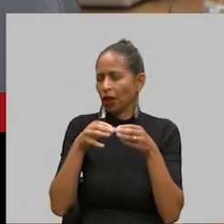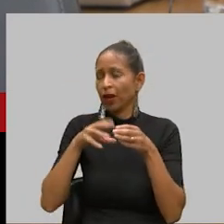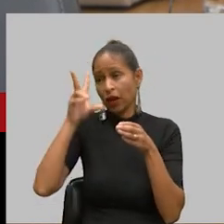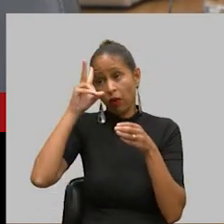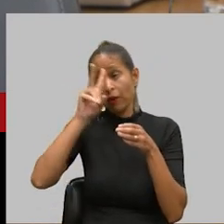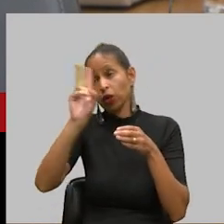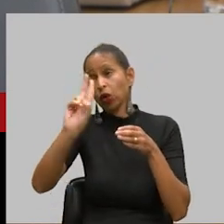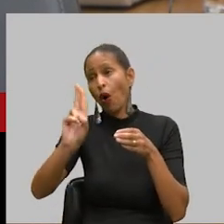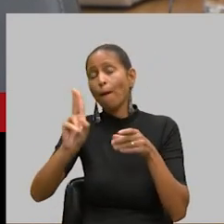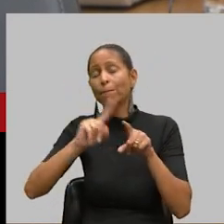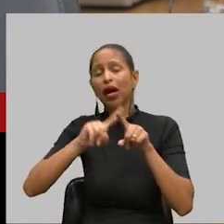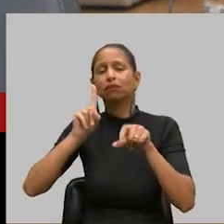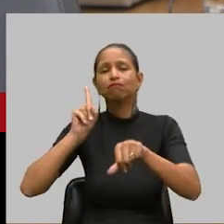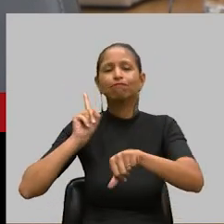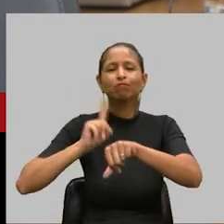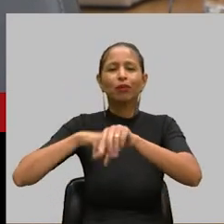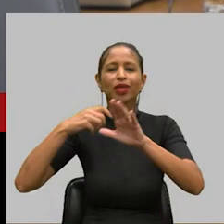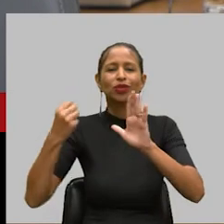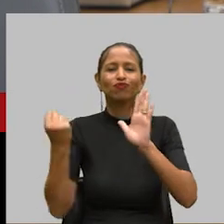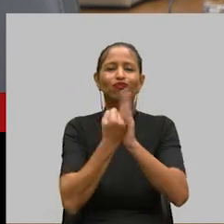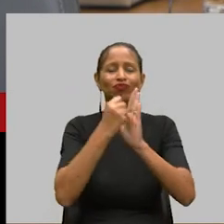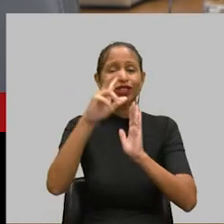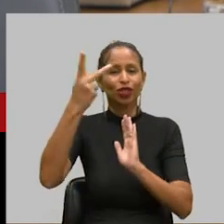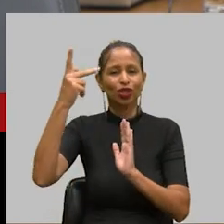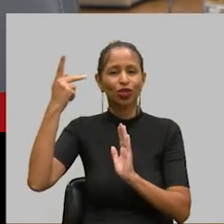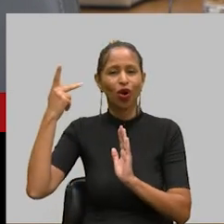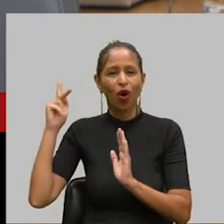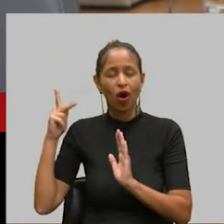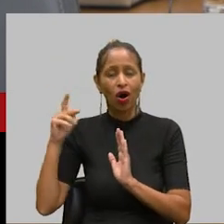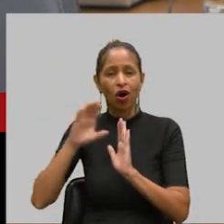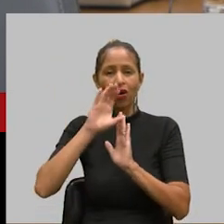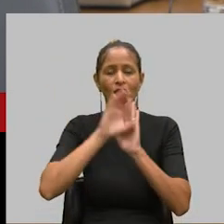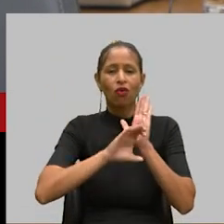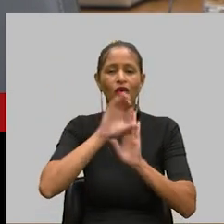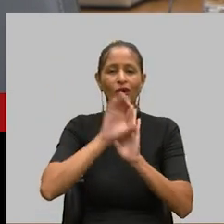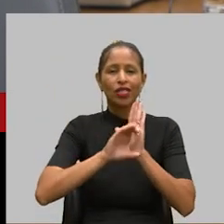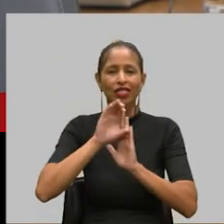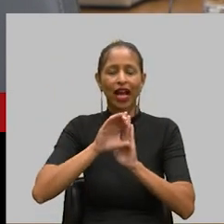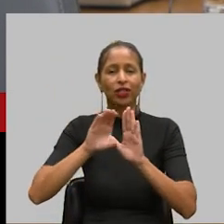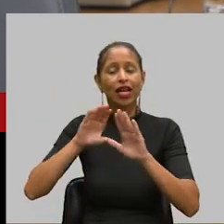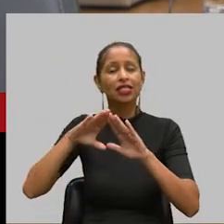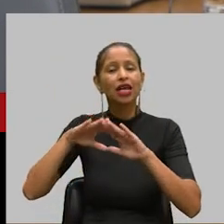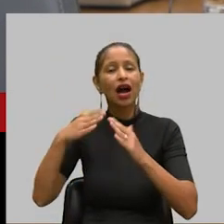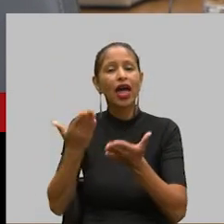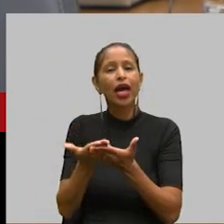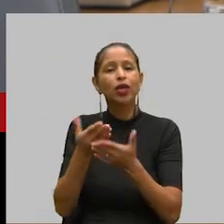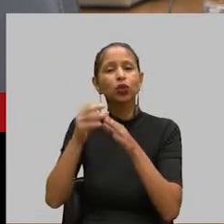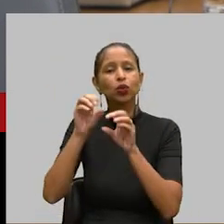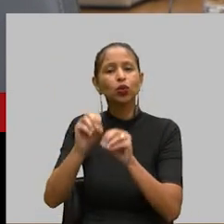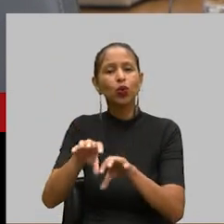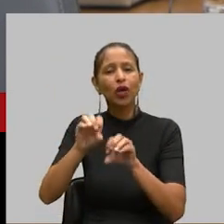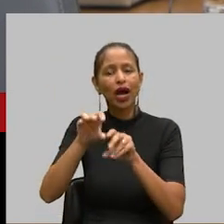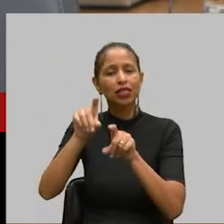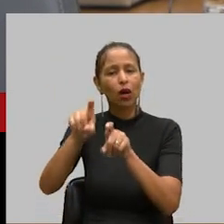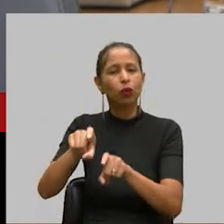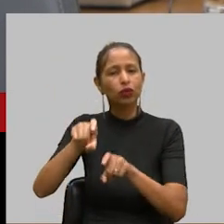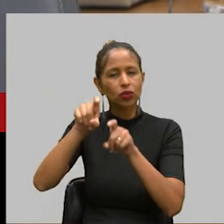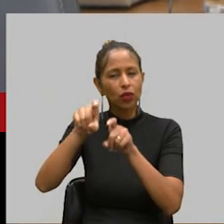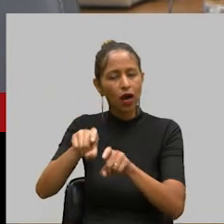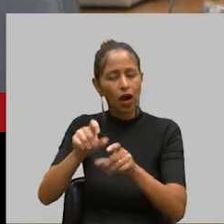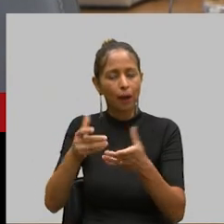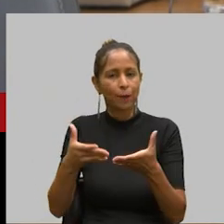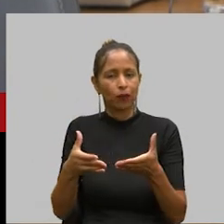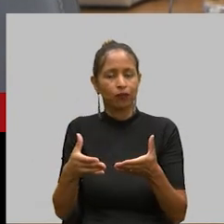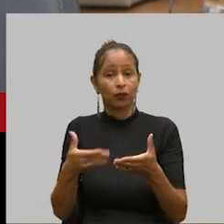um momento histórico onde a gente começou então debater o conceito de educação do campo e a participar dessa luta da Educação do